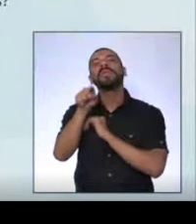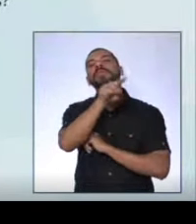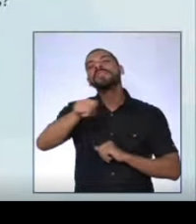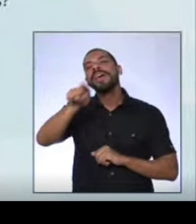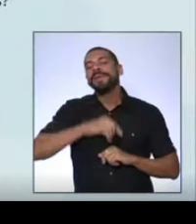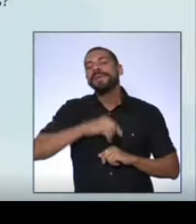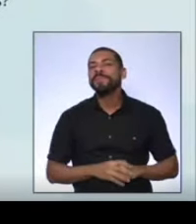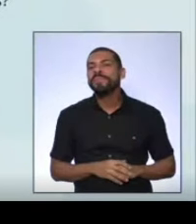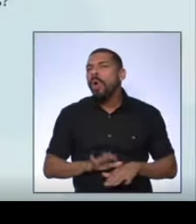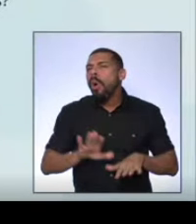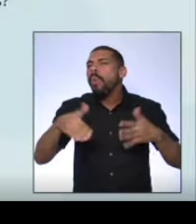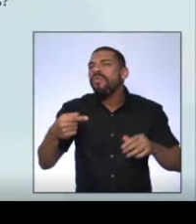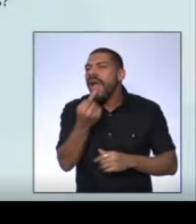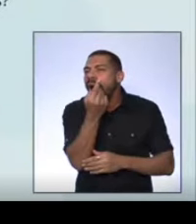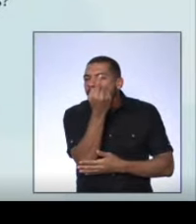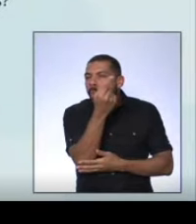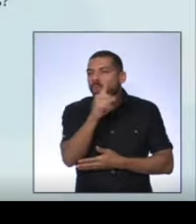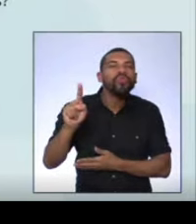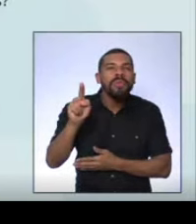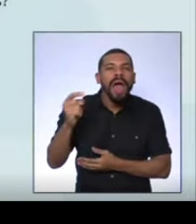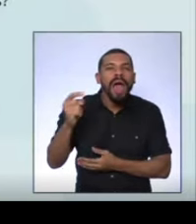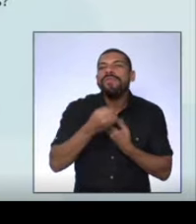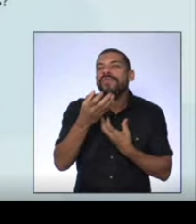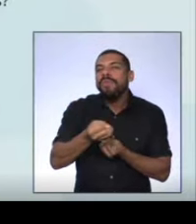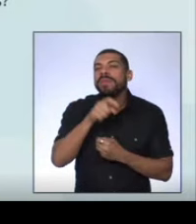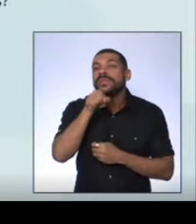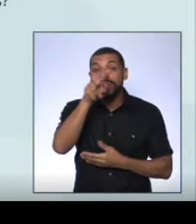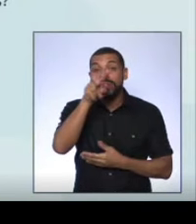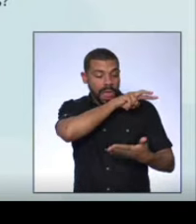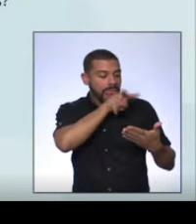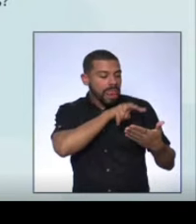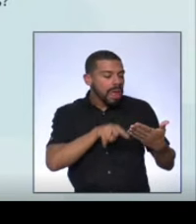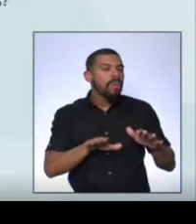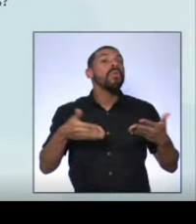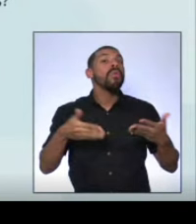Qual foi a última notícia que você leu?